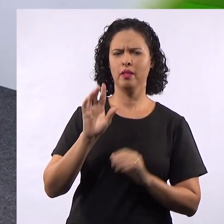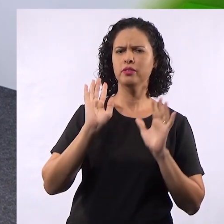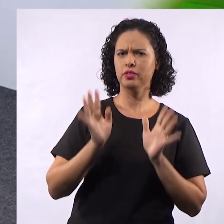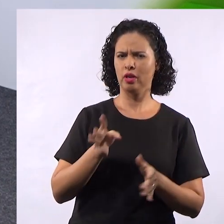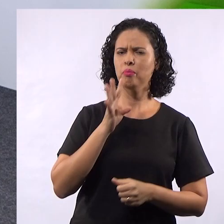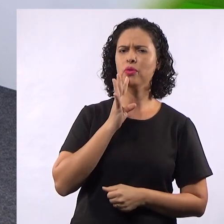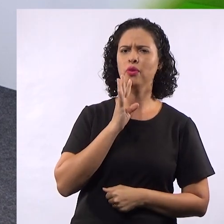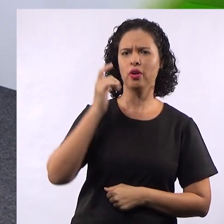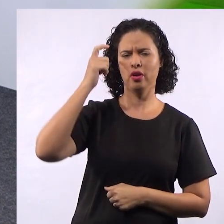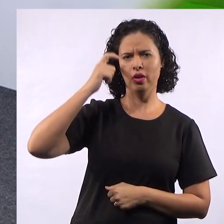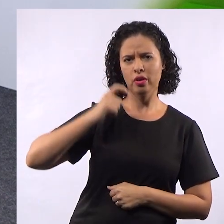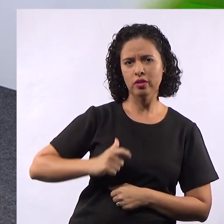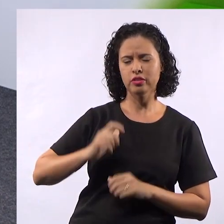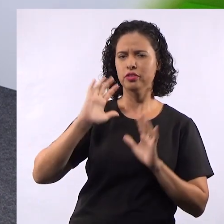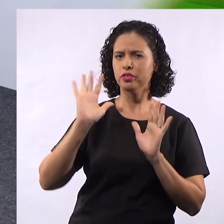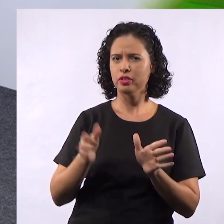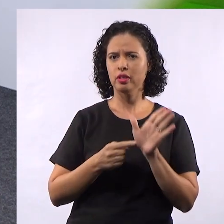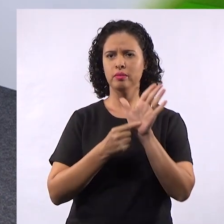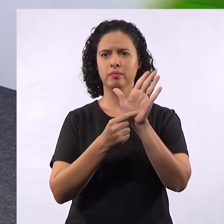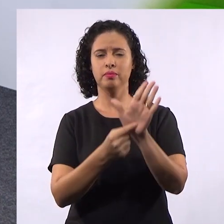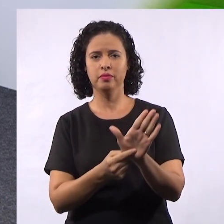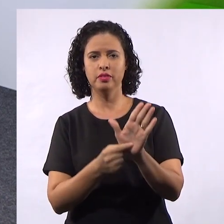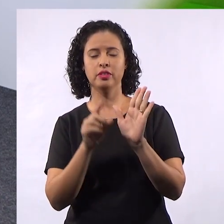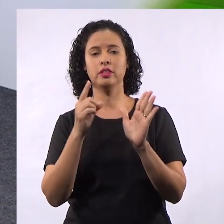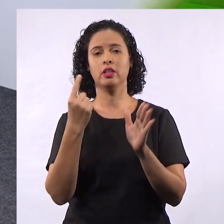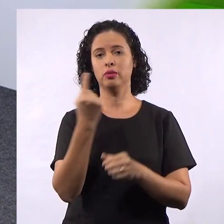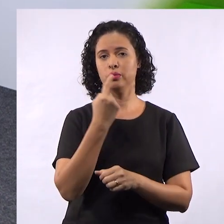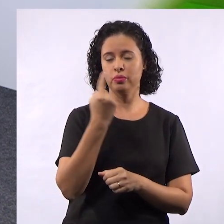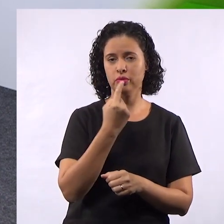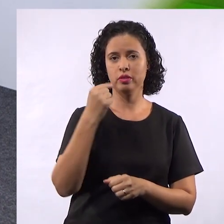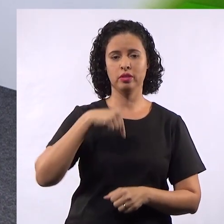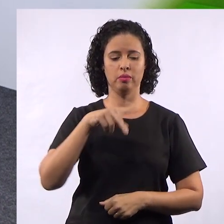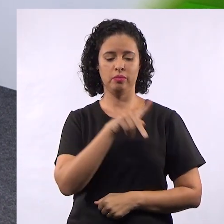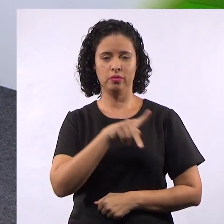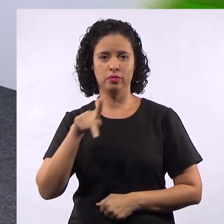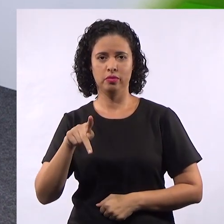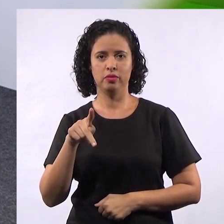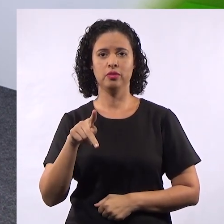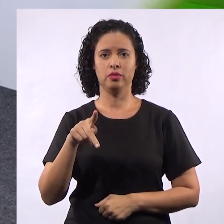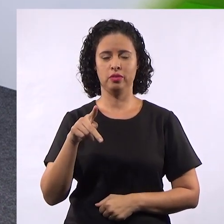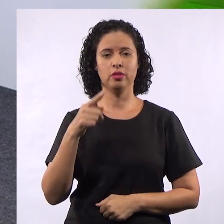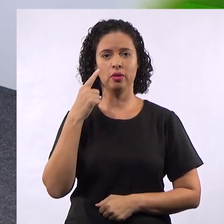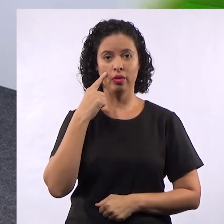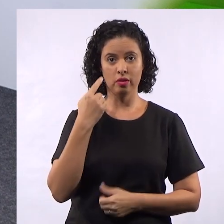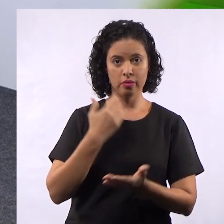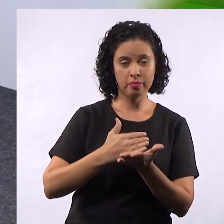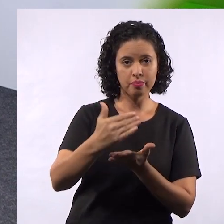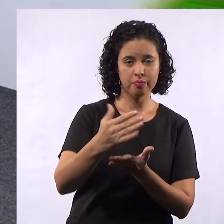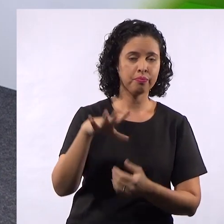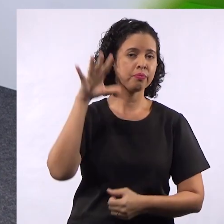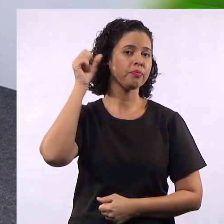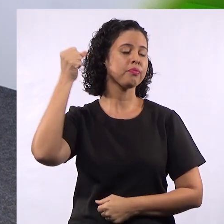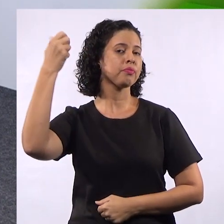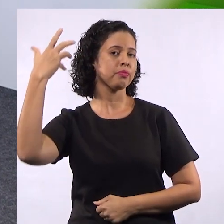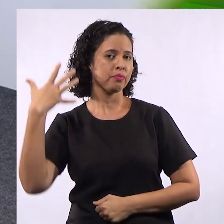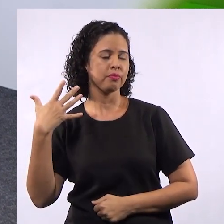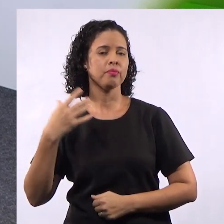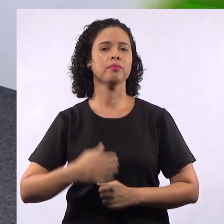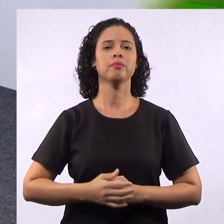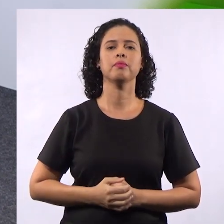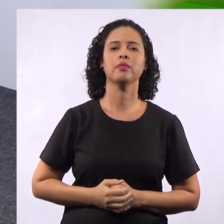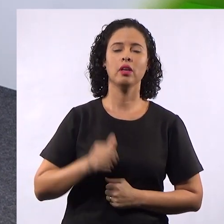me conhece, já me viram lá na apresentação da disciplina, já tivemos a aula 1, sou a professora Maria Alva de Souza Silva e a partir de agora eu farei a minha